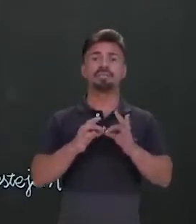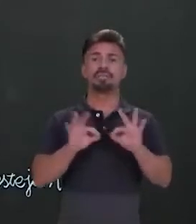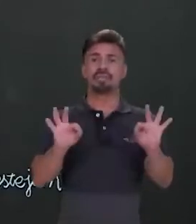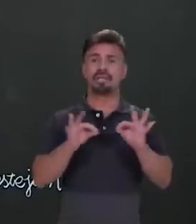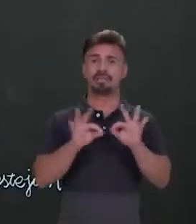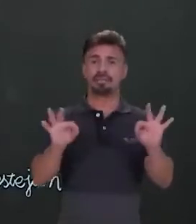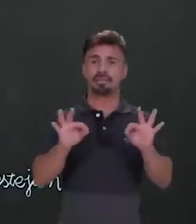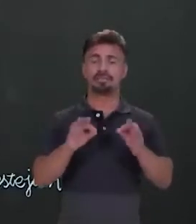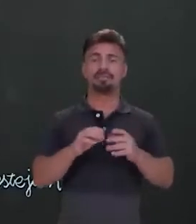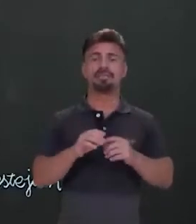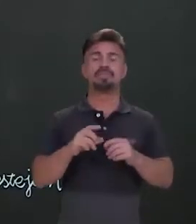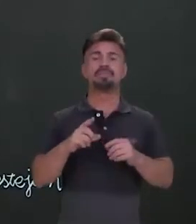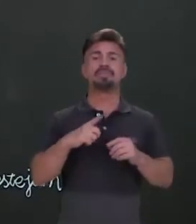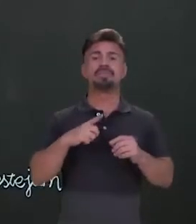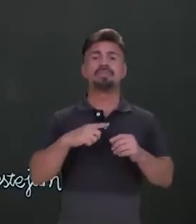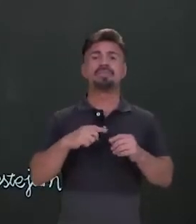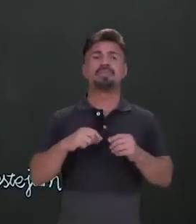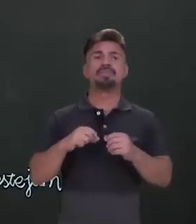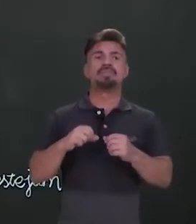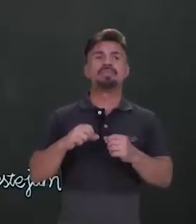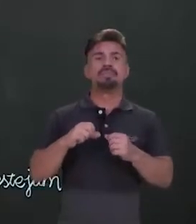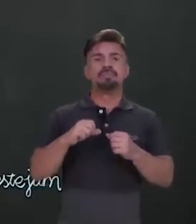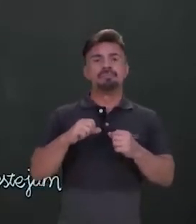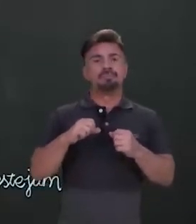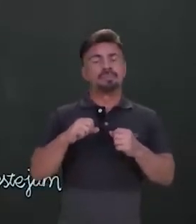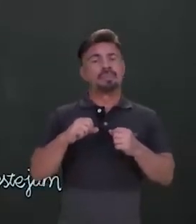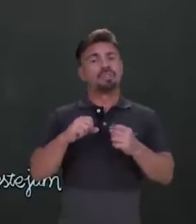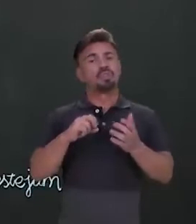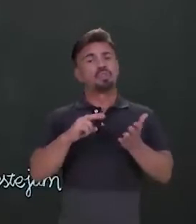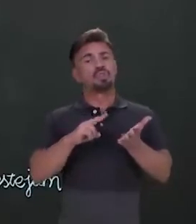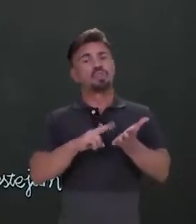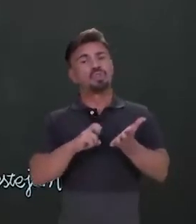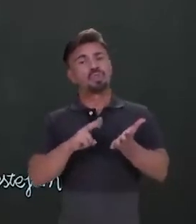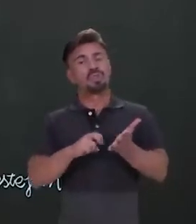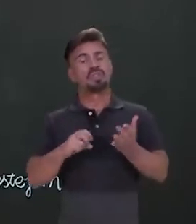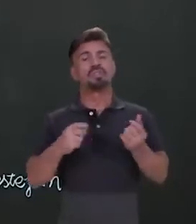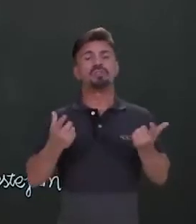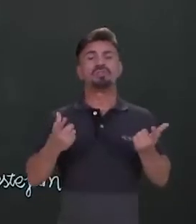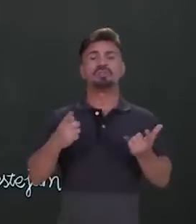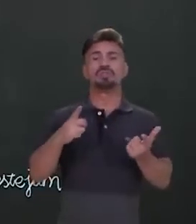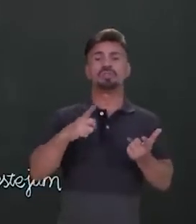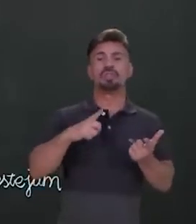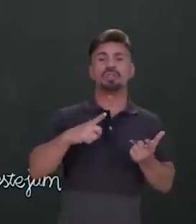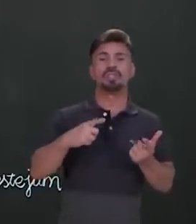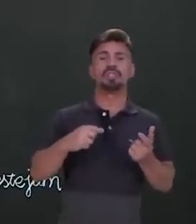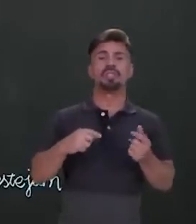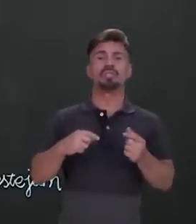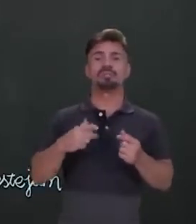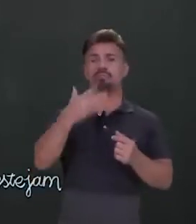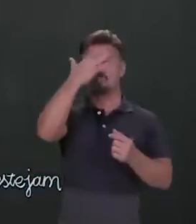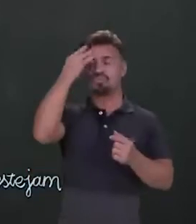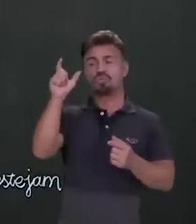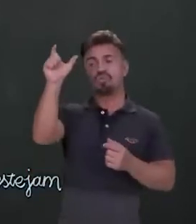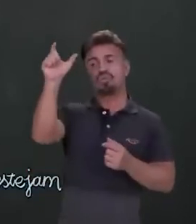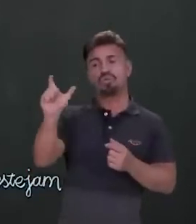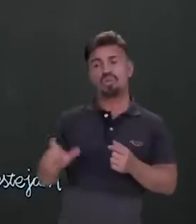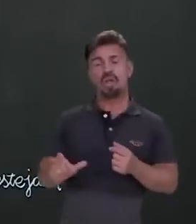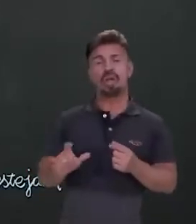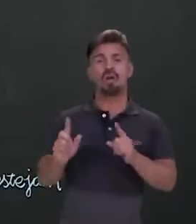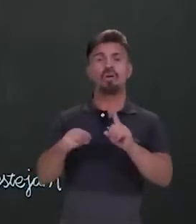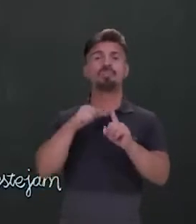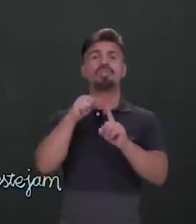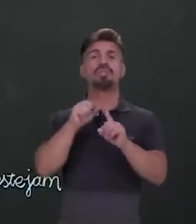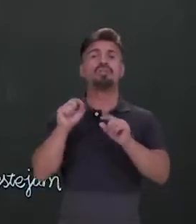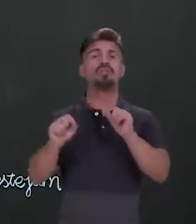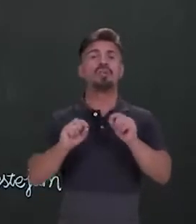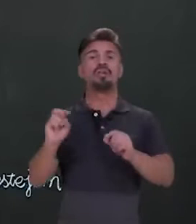Então, nós teremos orações substantivas de valor subjetivo, quando elas tiverem valor de sujeito, objetivas,